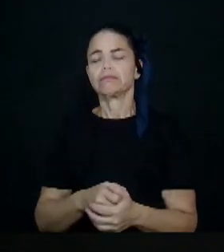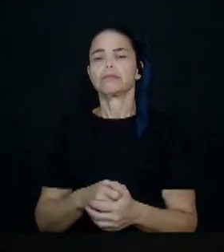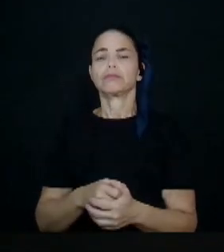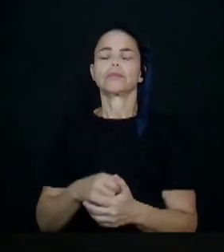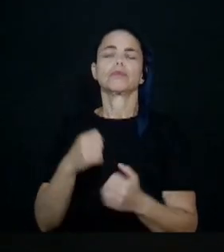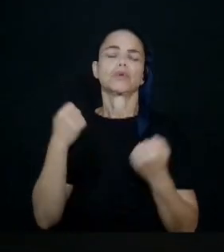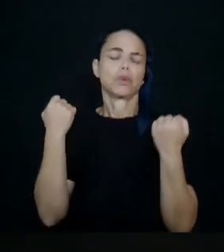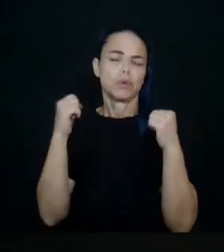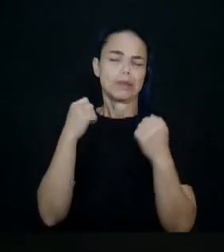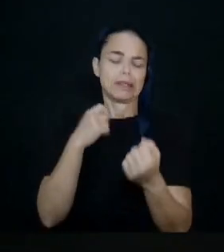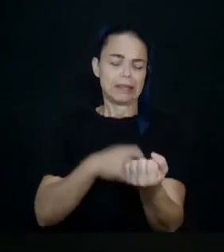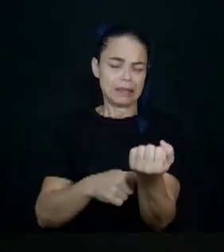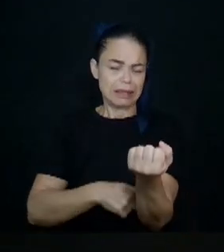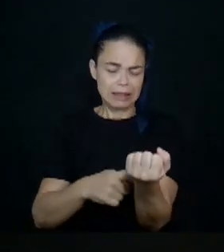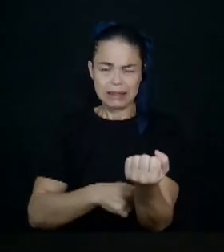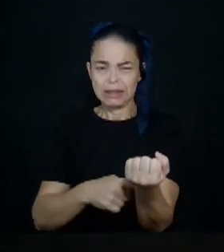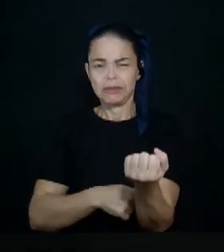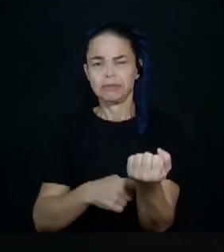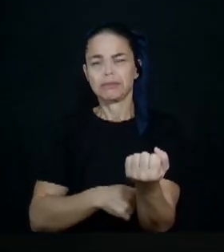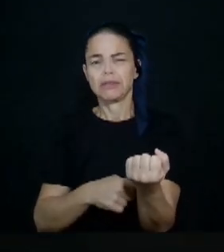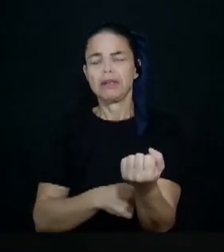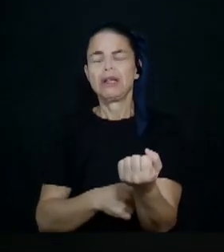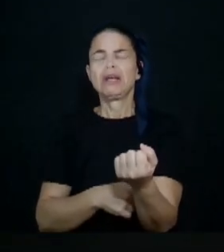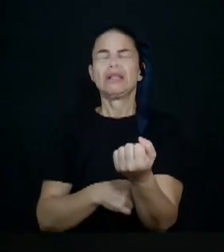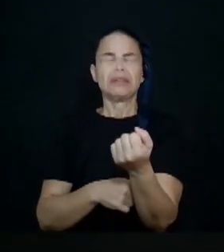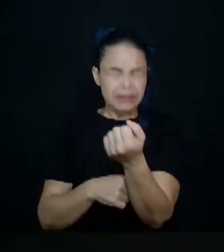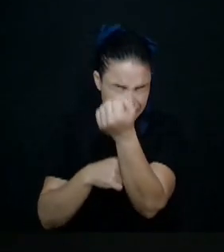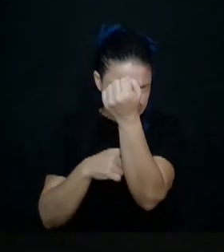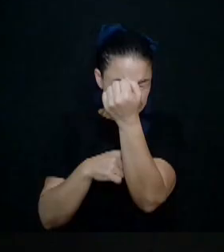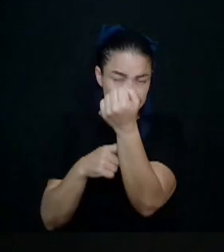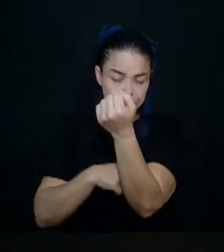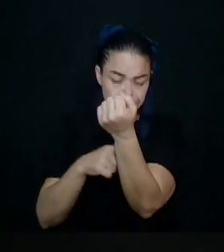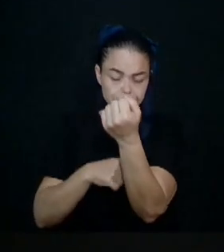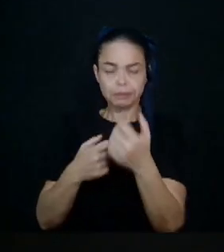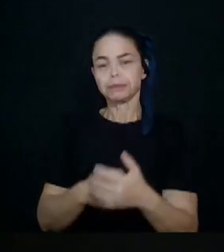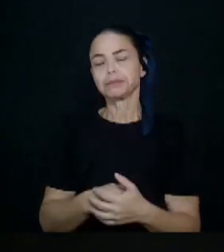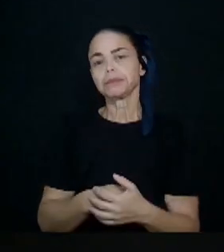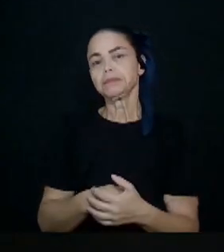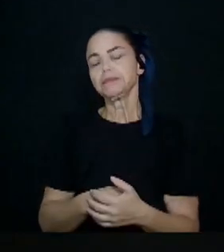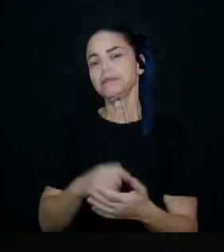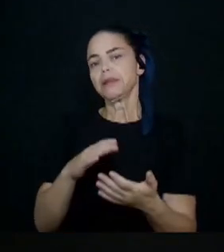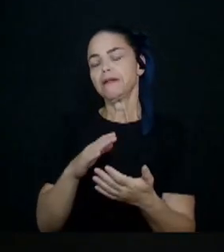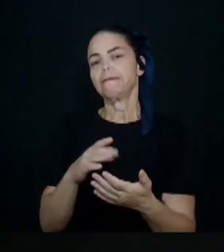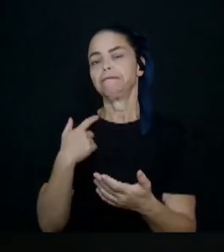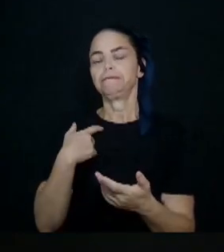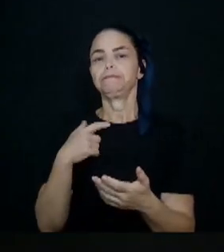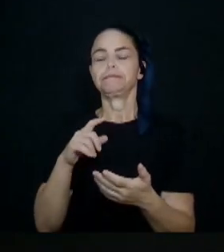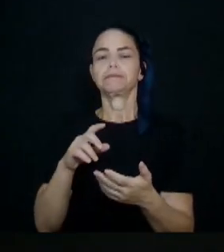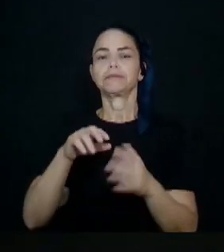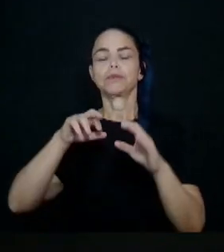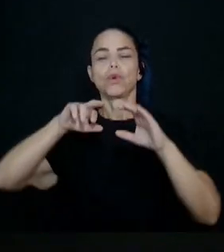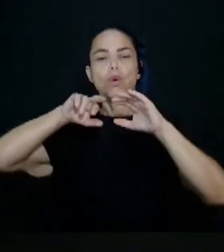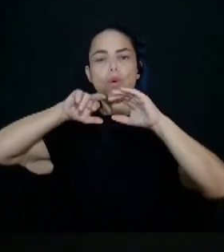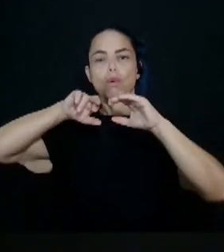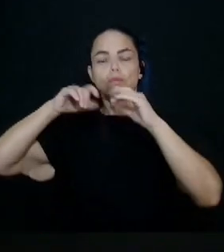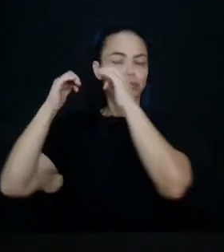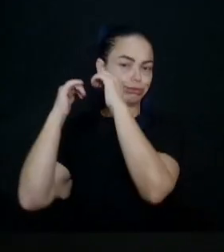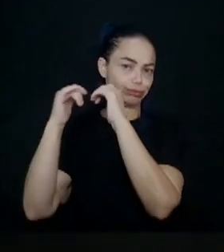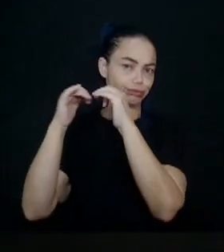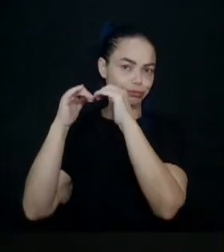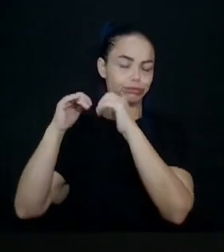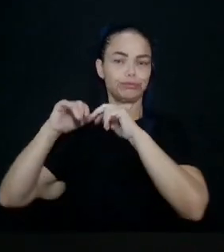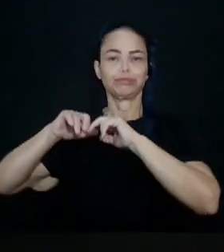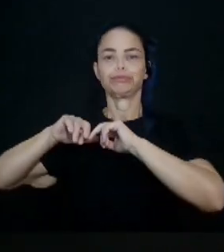vem aquele efeito pateta. A pessoa que tem algum tipo de neurodivergência, né? Como que isso